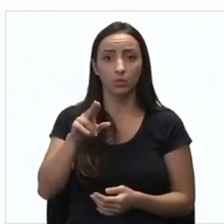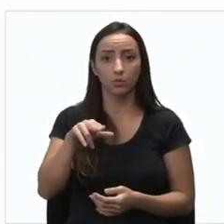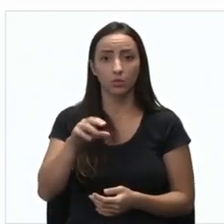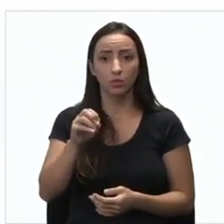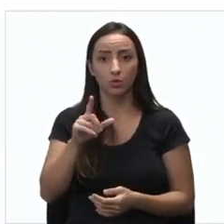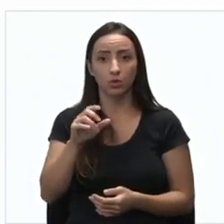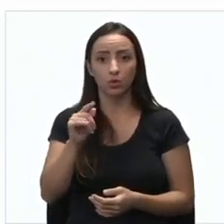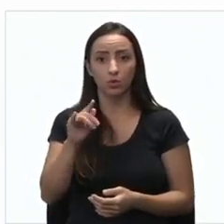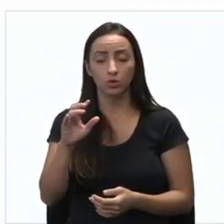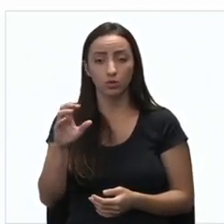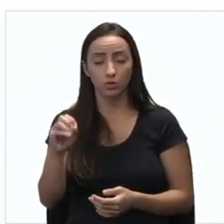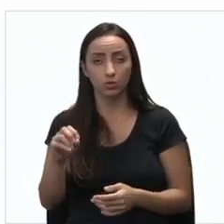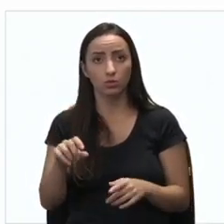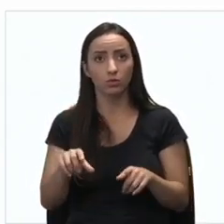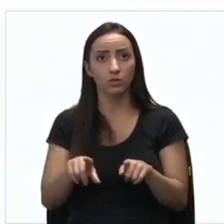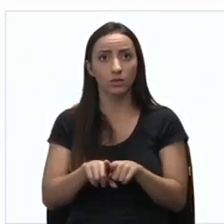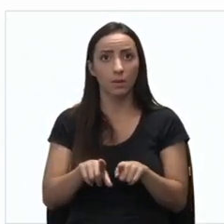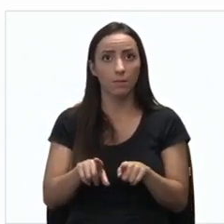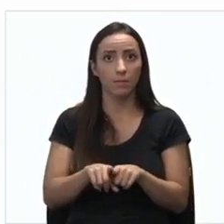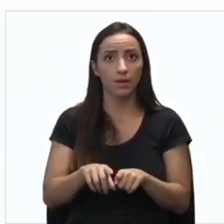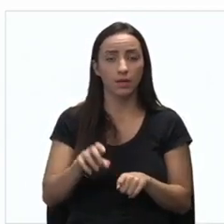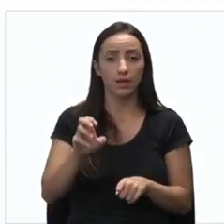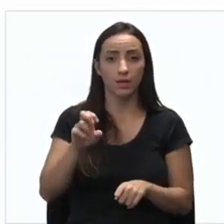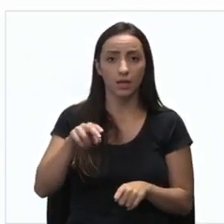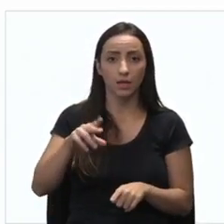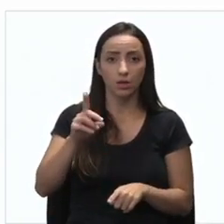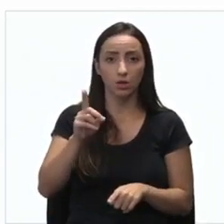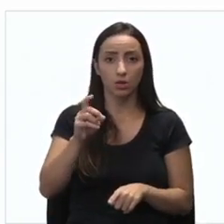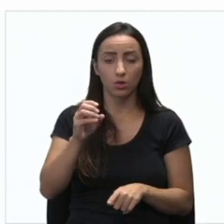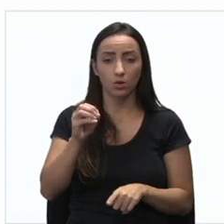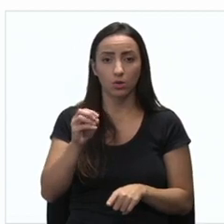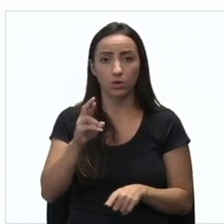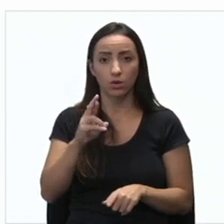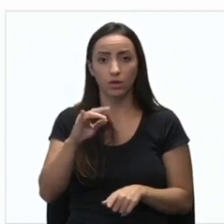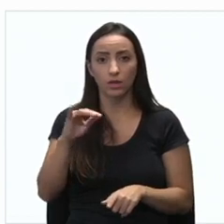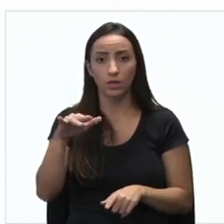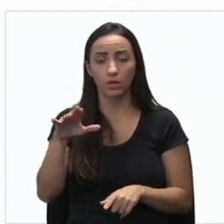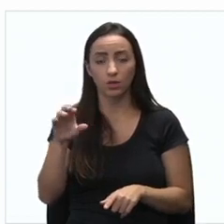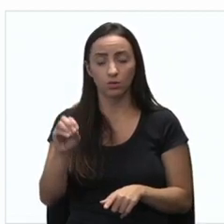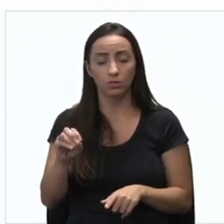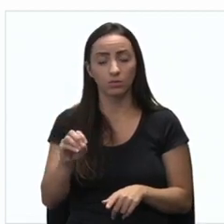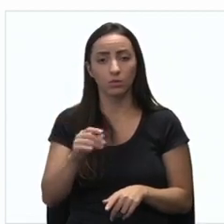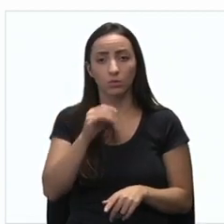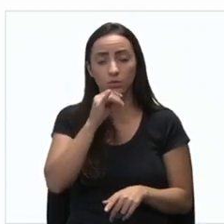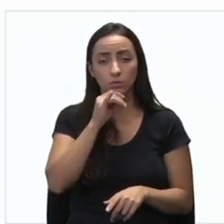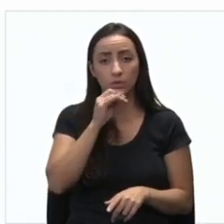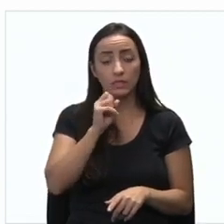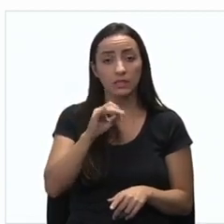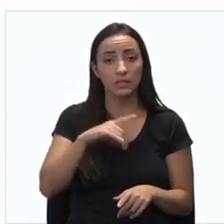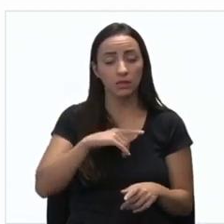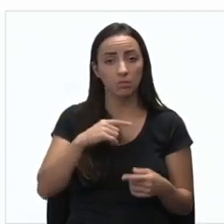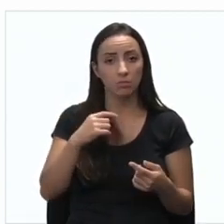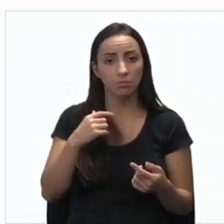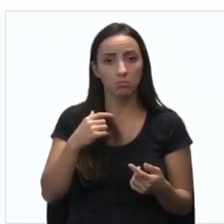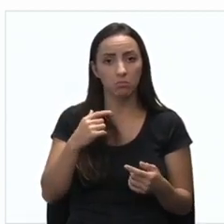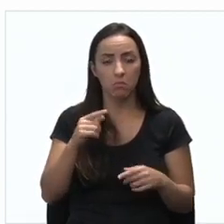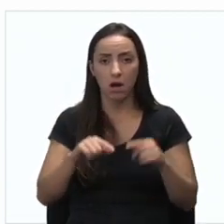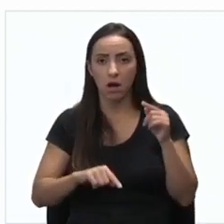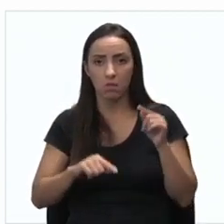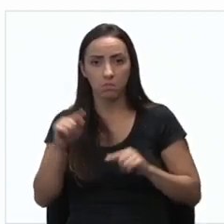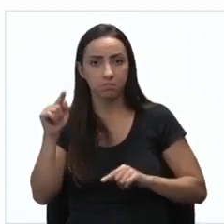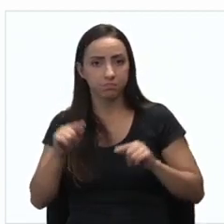saudável. Por exemplo, né, se existe uma alteração no sistema imunológico,